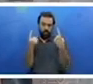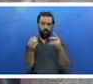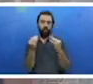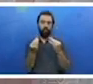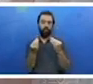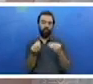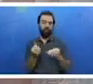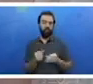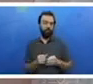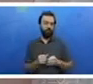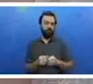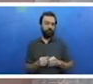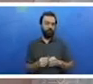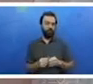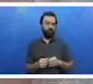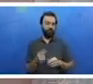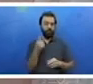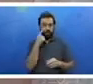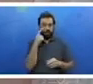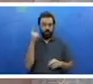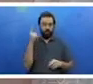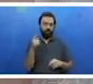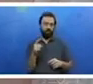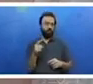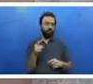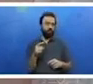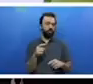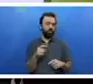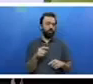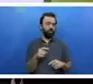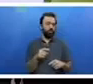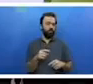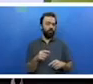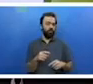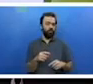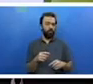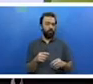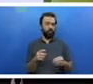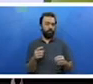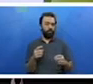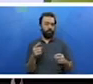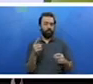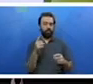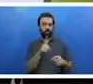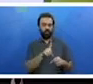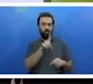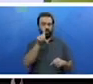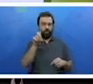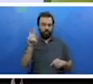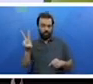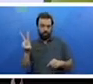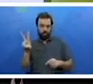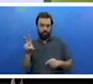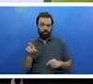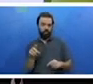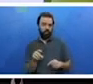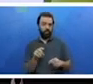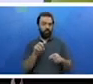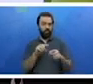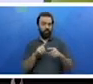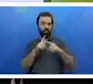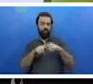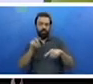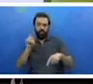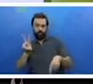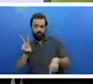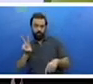maneira? Observem aqui, de um bolo para 2 bolos, eu multipliquei por